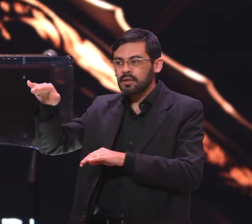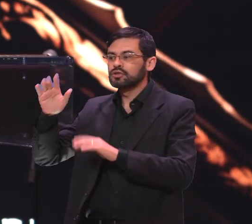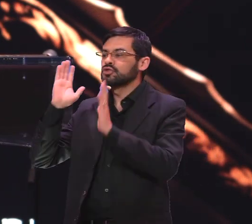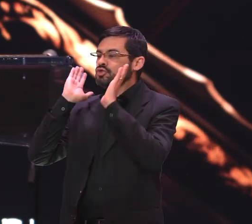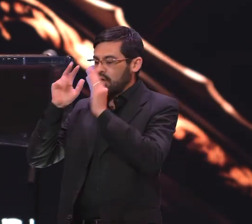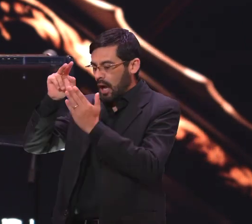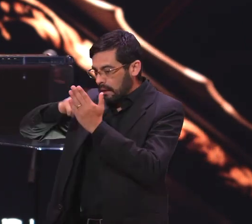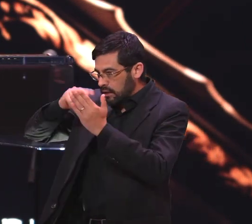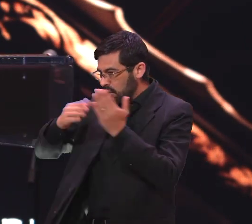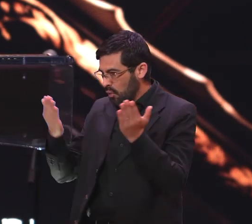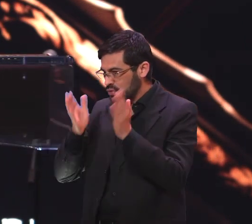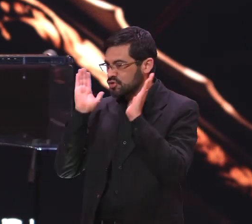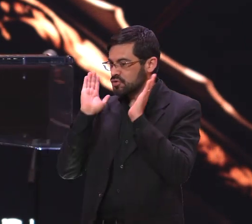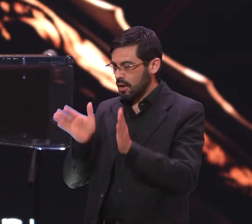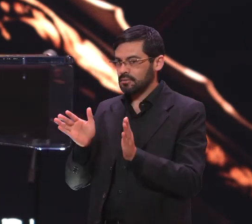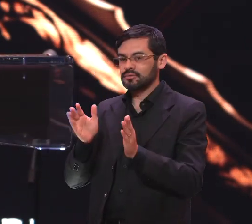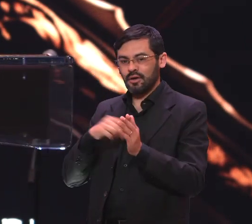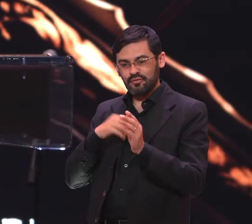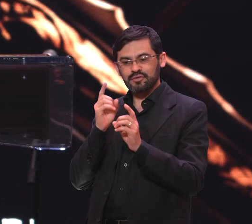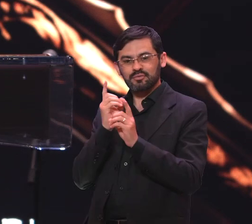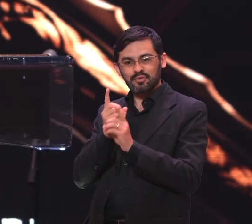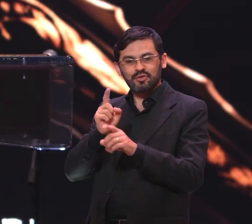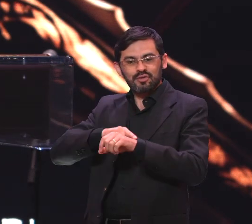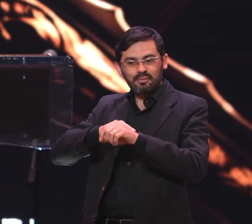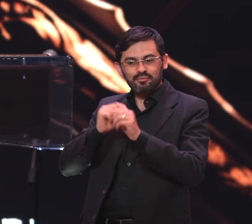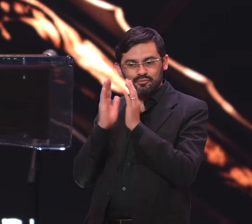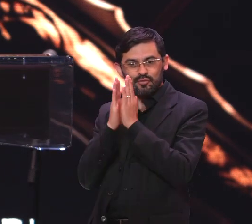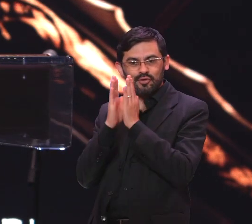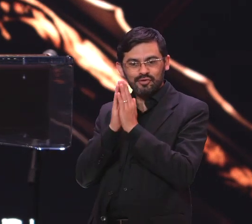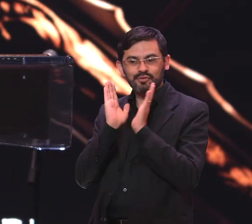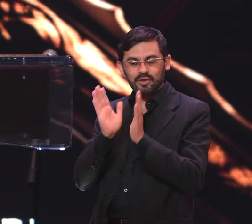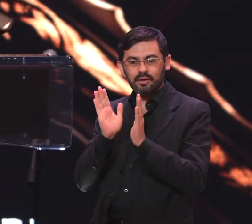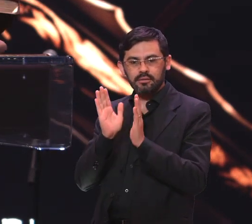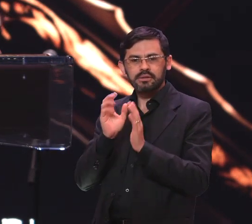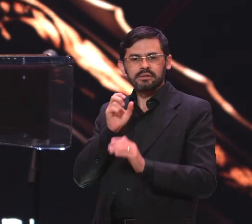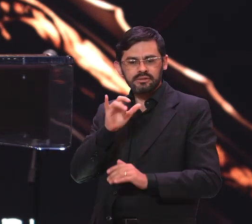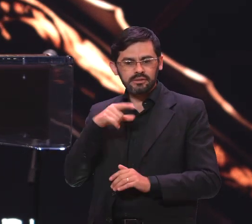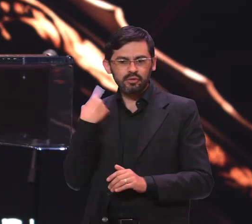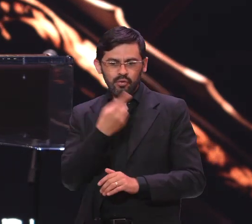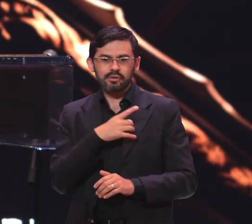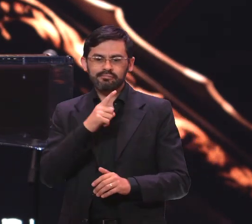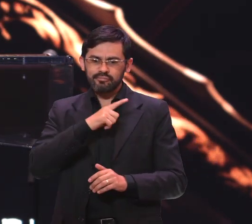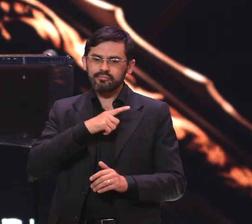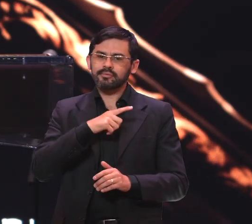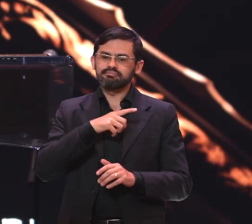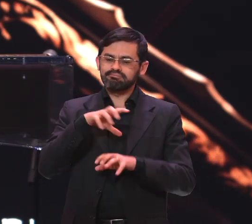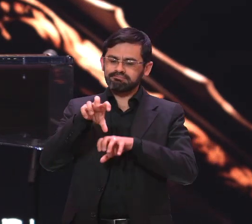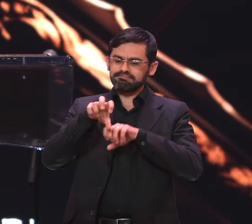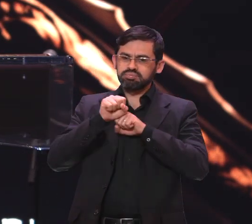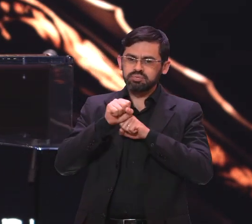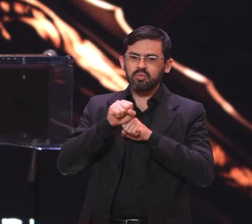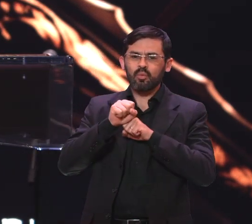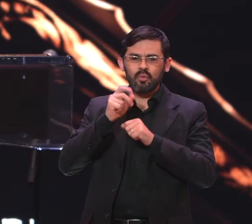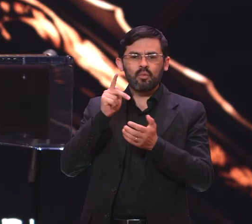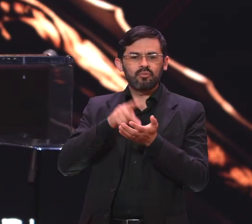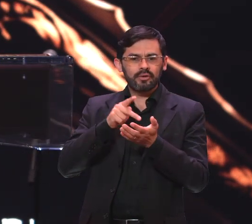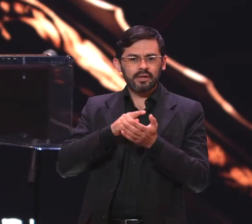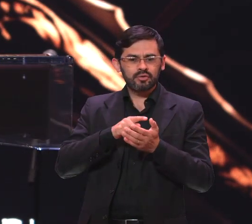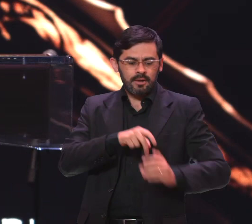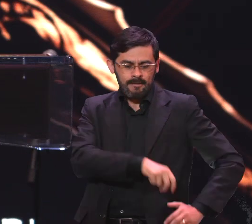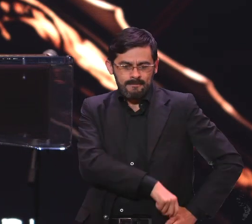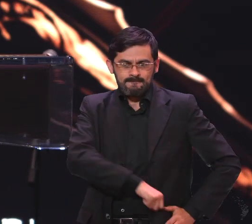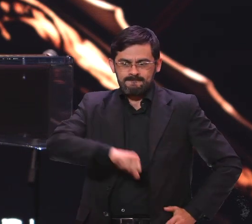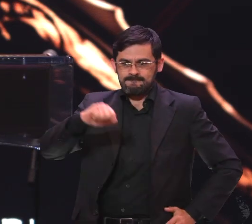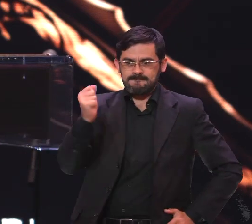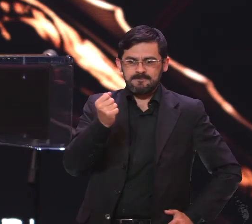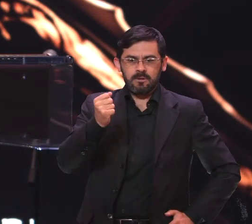mãe. Já li a Bíblia, pai. Se tomarmos a palavra de Deus como essa arma que não